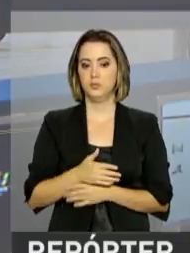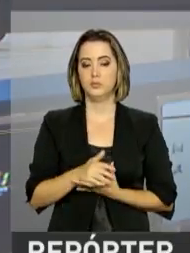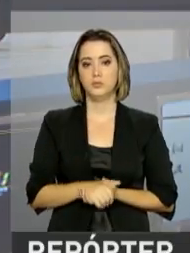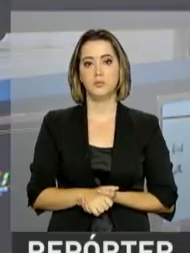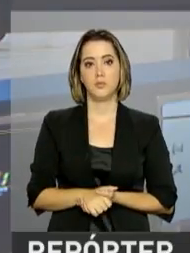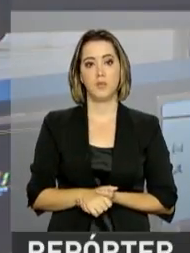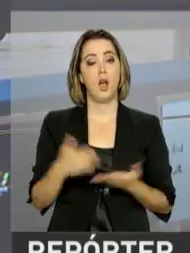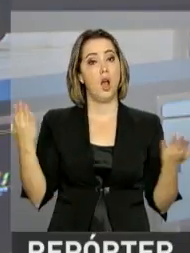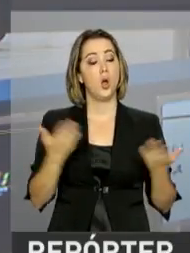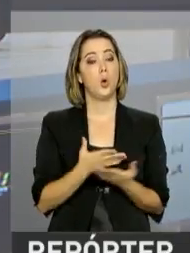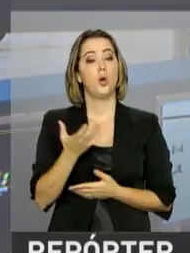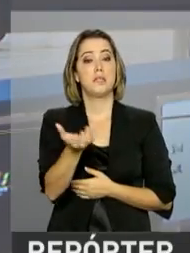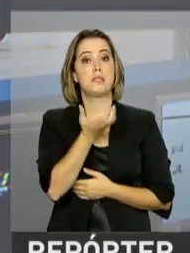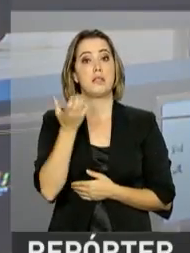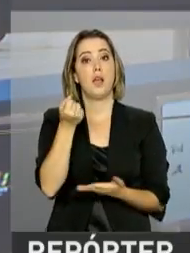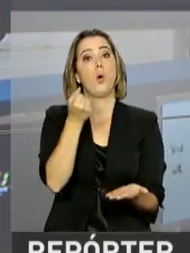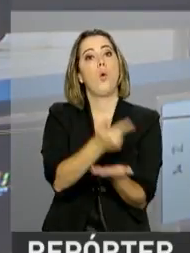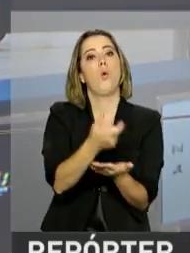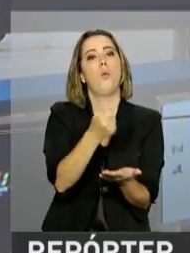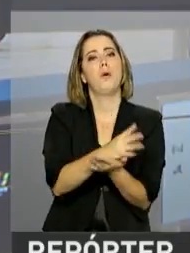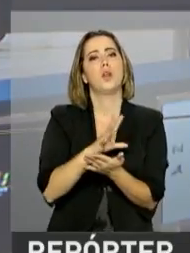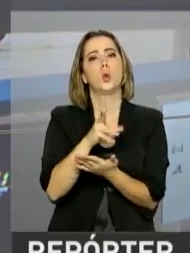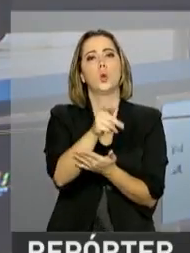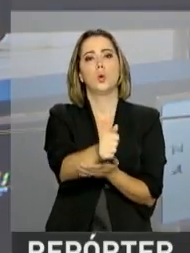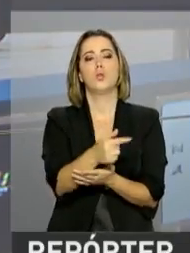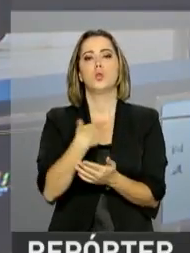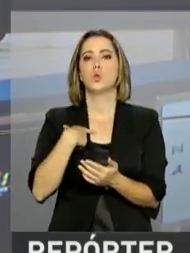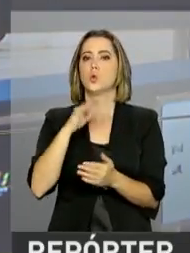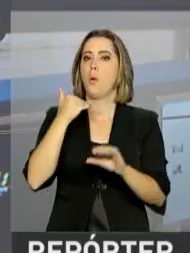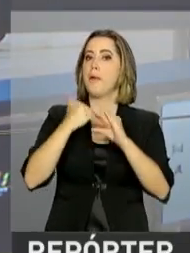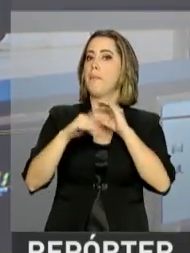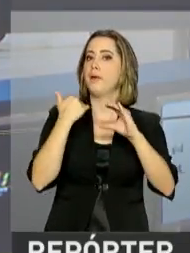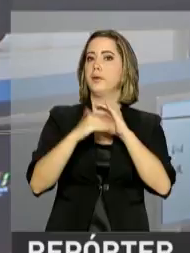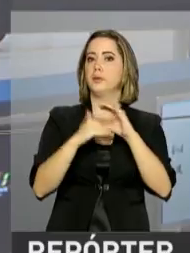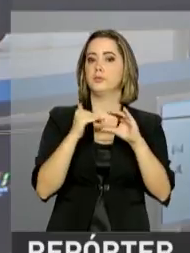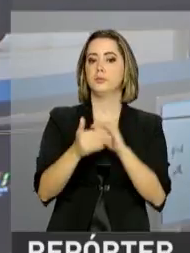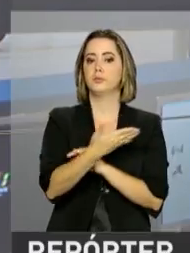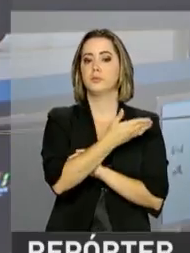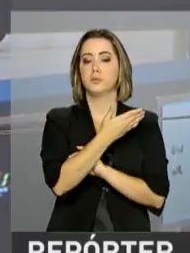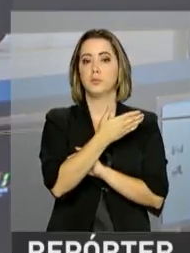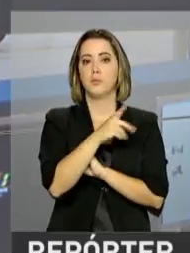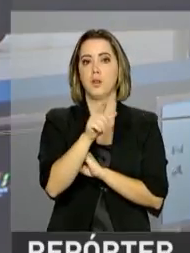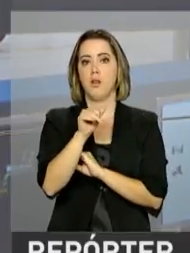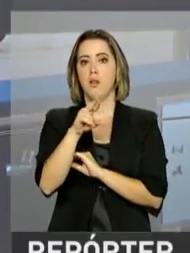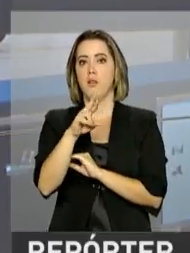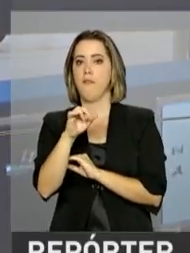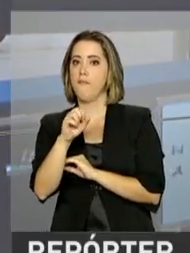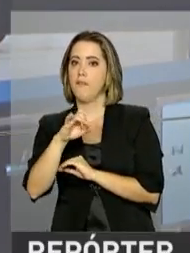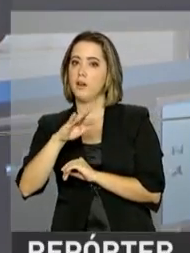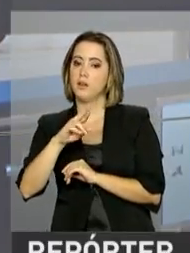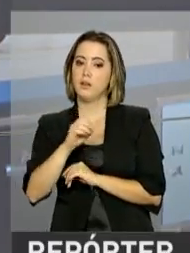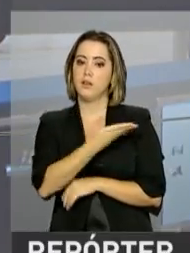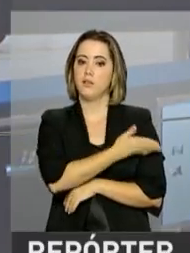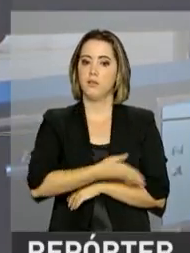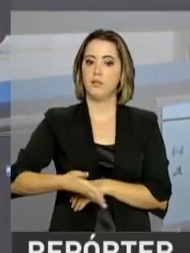funarte.gov.br. Agora, quem quiser comprar as edições, é só enviar um e-mail para a Livraria Mário de Andrade no